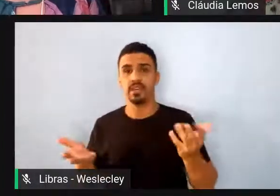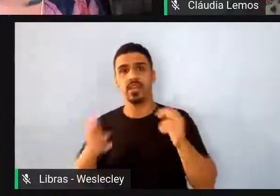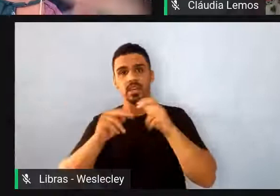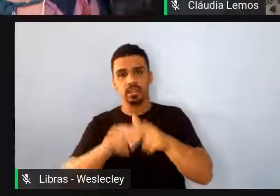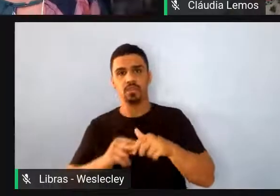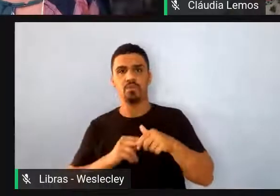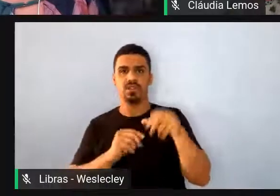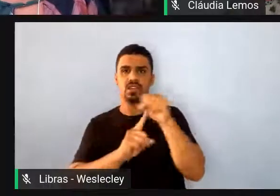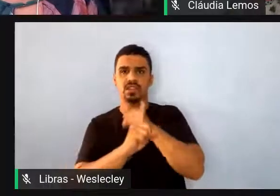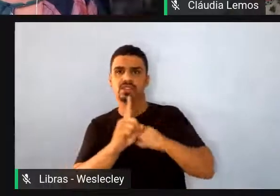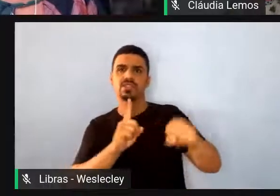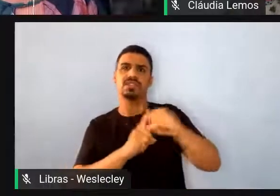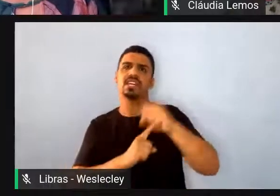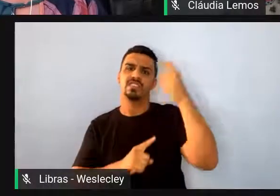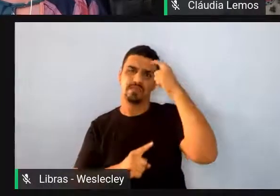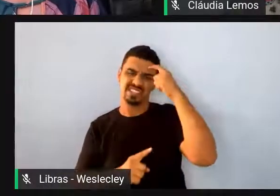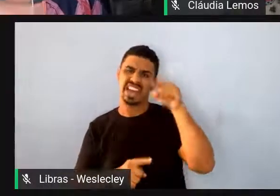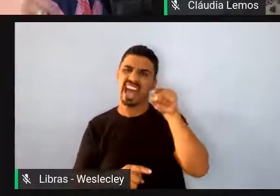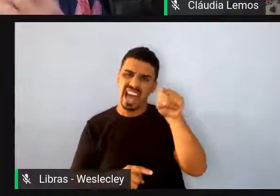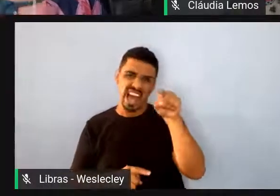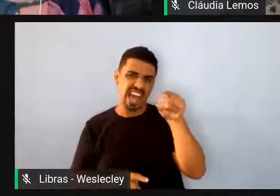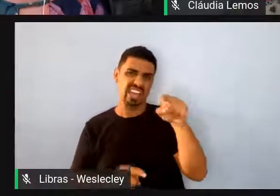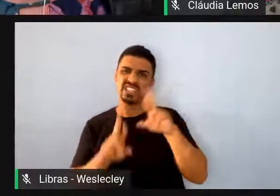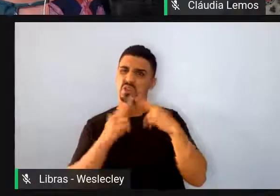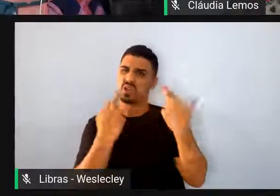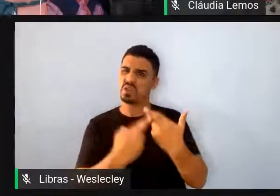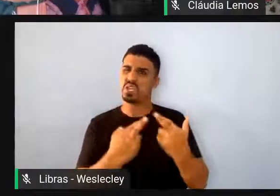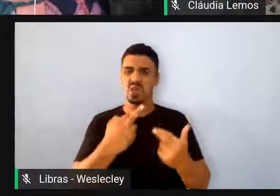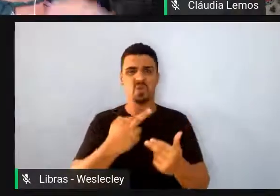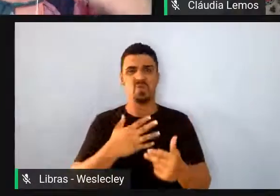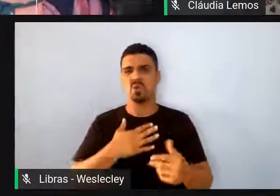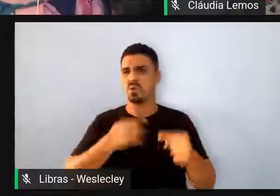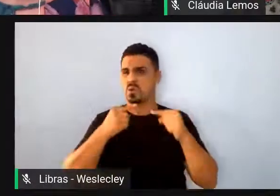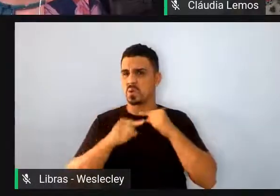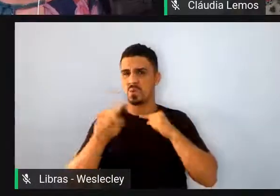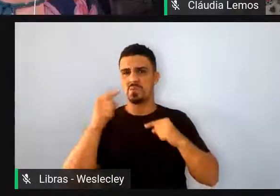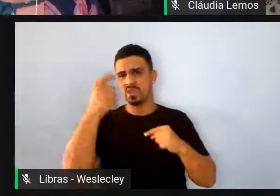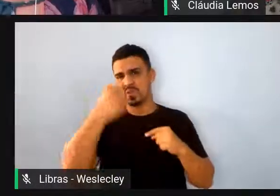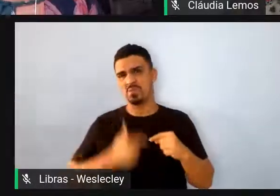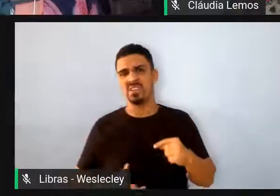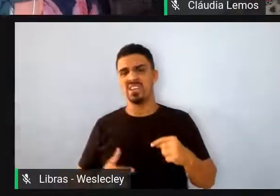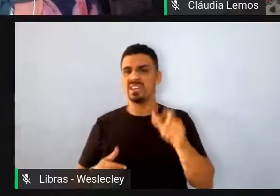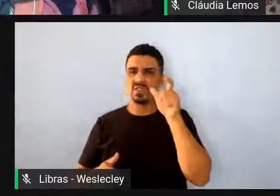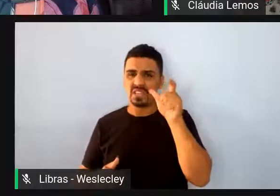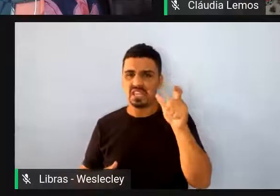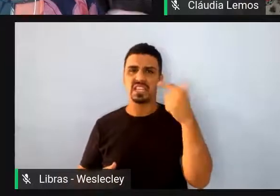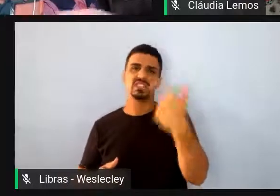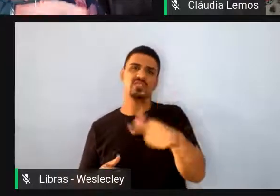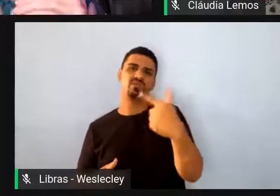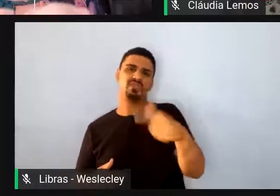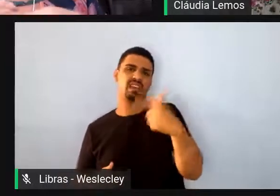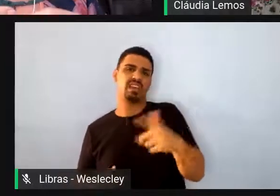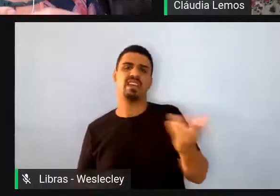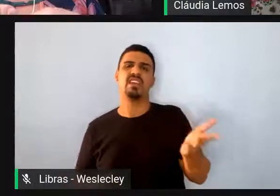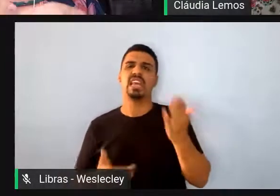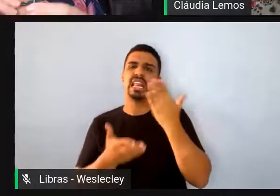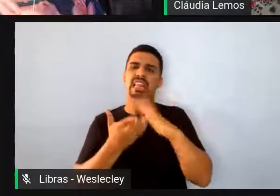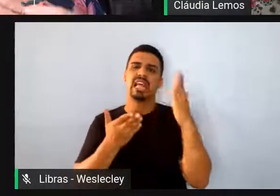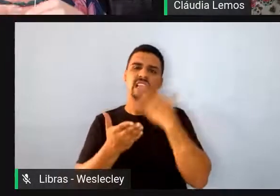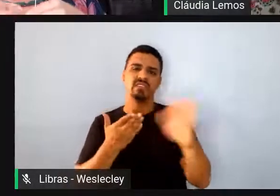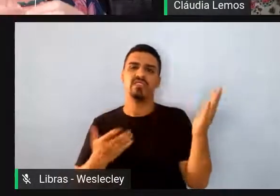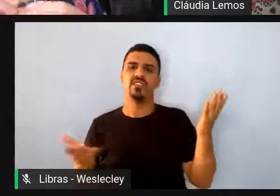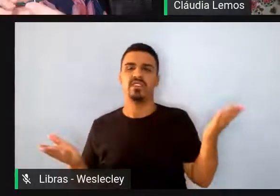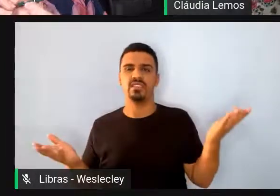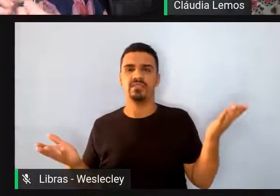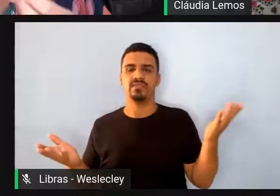achando que aquilo ali não é para ela, esse povo aí não me interessa, eu não tenho nada a ver com isso. Então, há um esforço